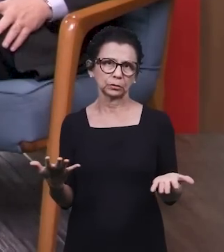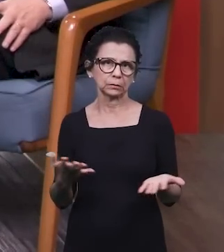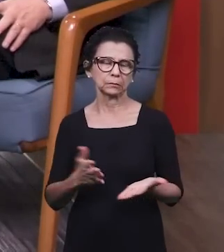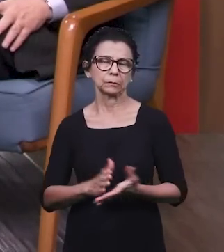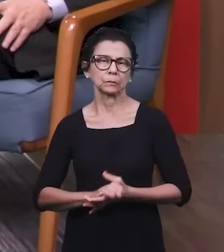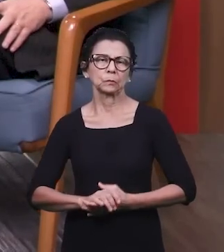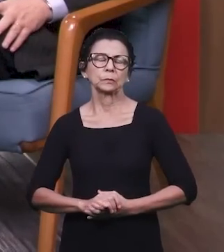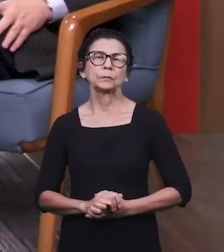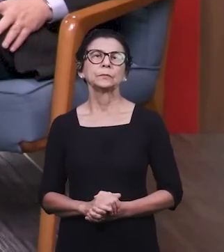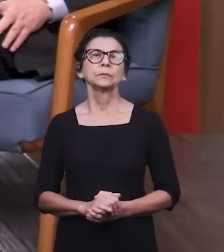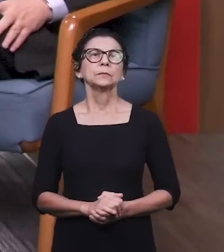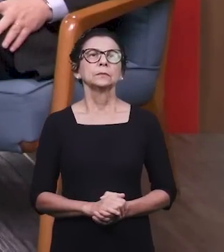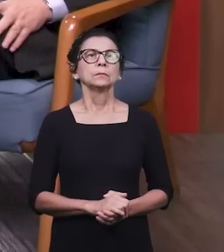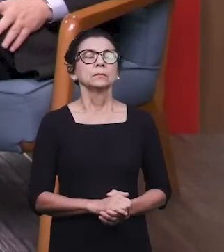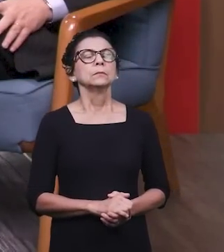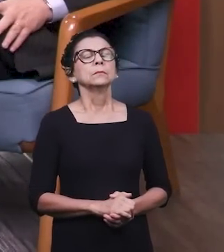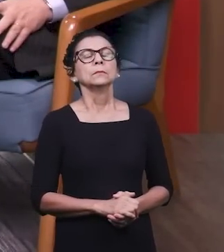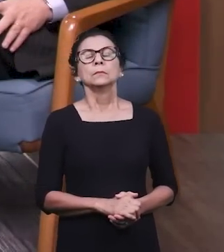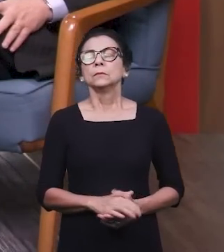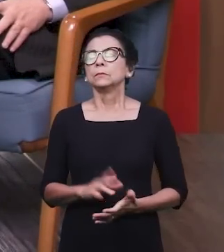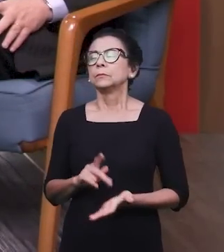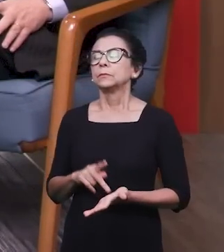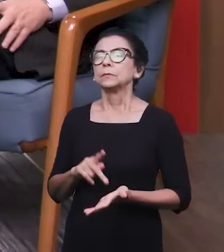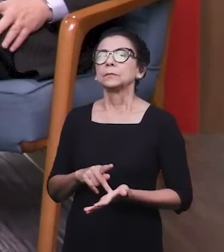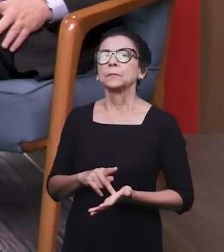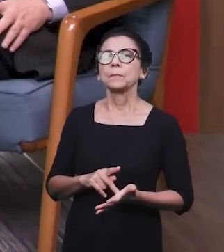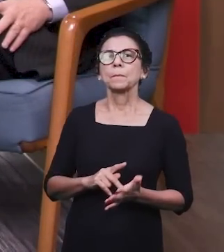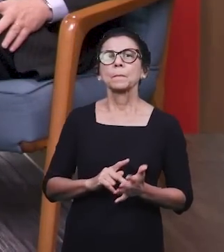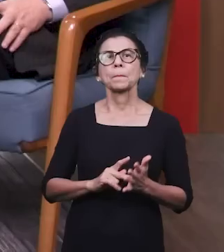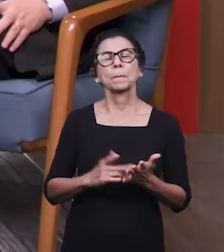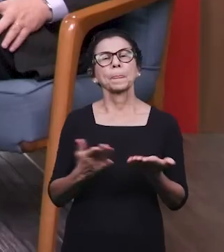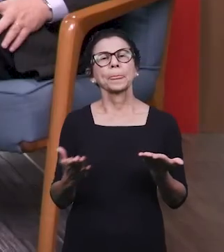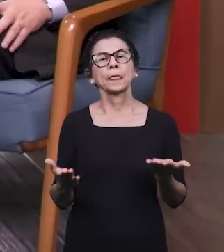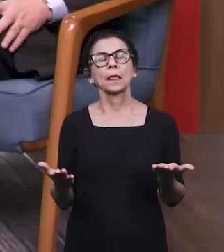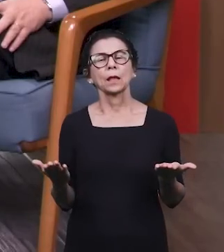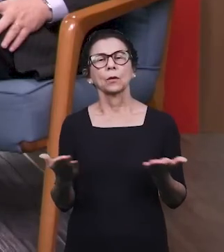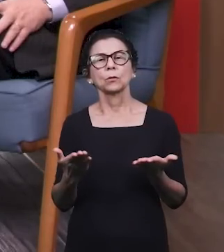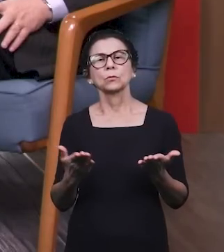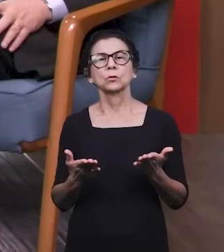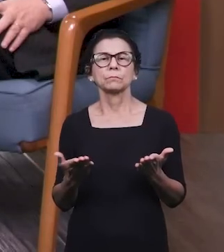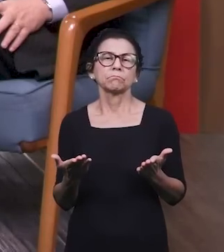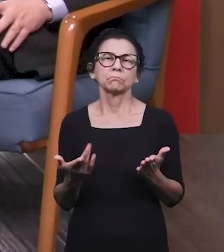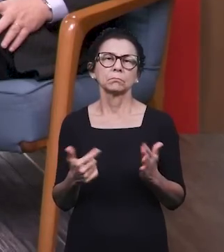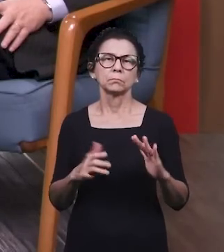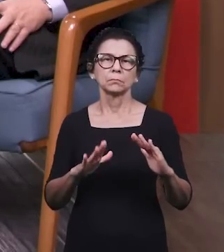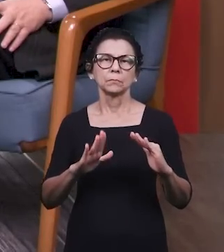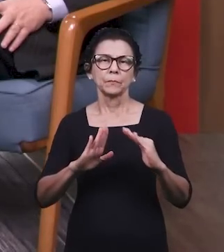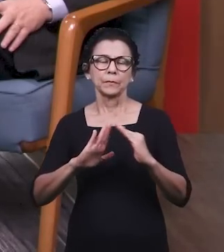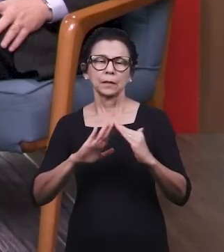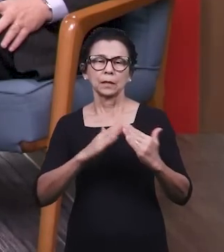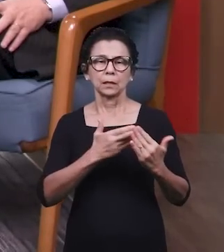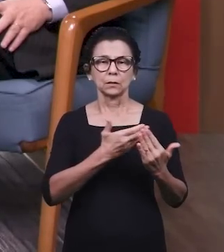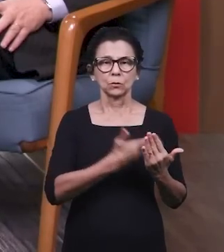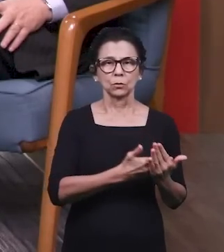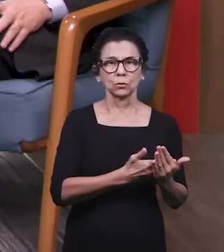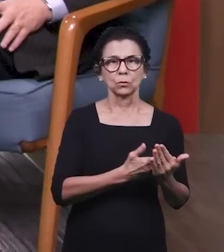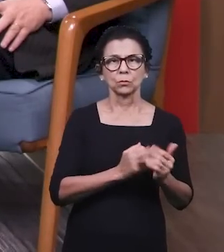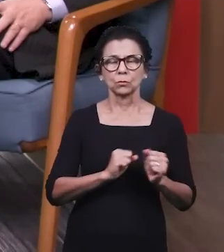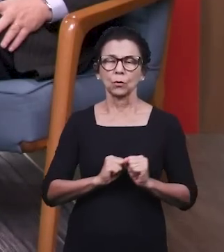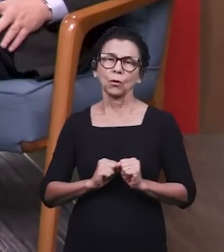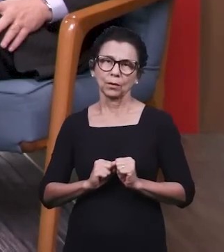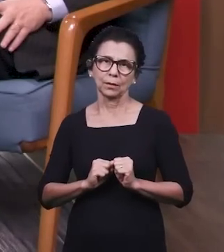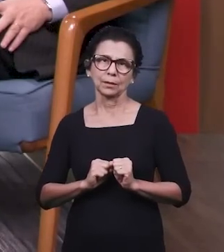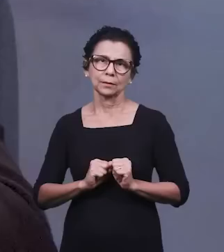caminhos. Exatamente. Hoje muitas pessoas confundem, né? E a própria escola confunde educação financeira com